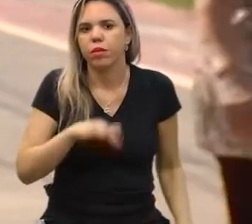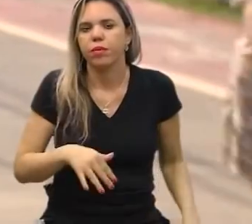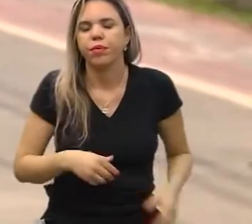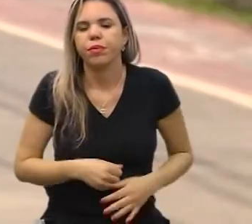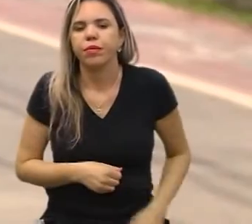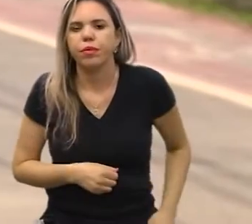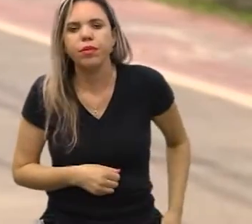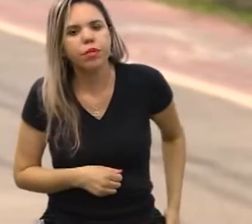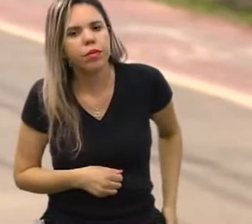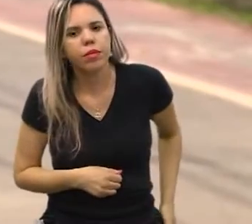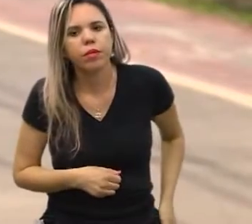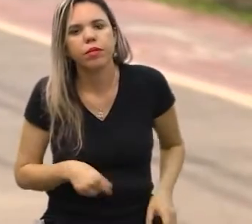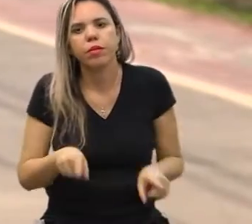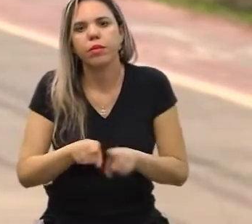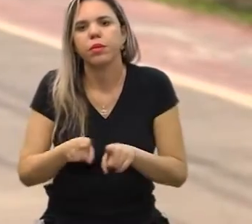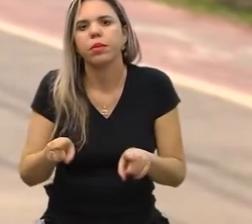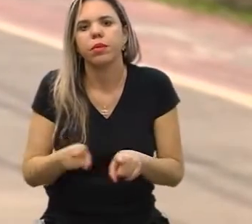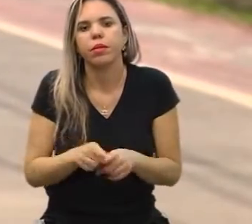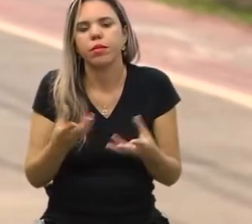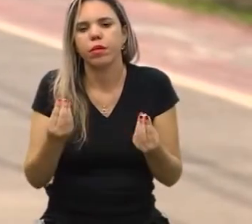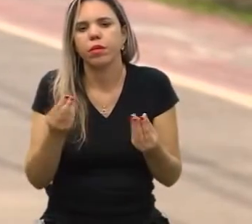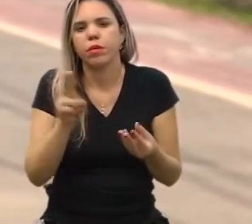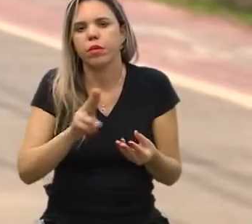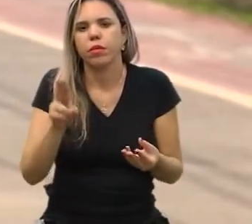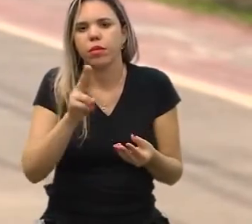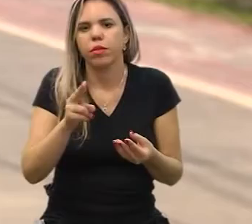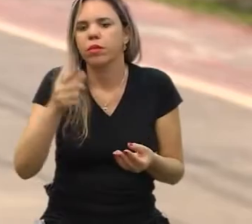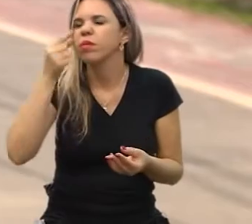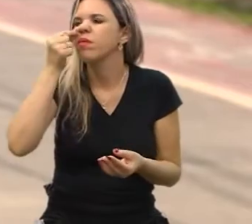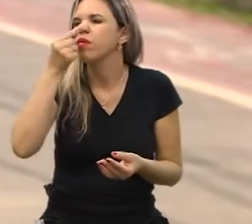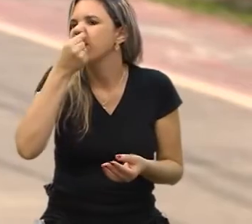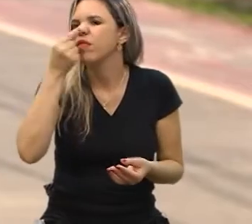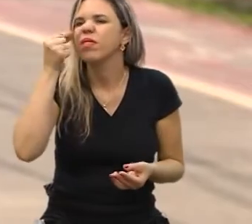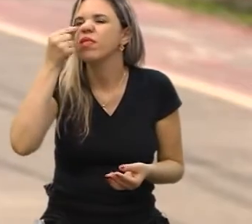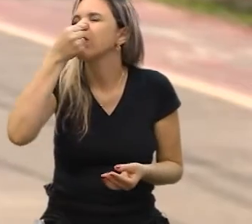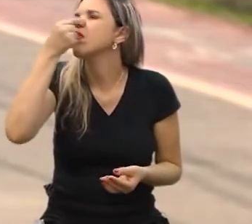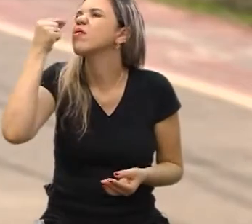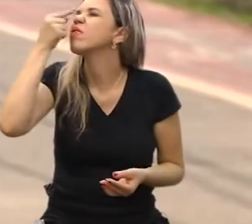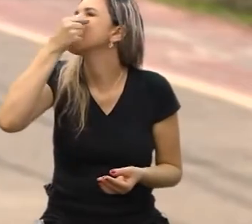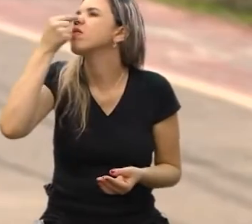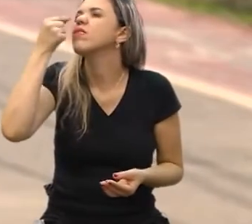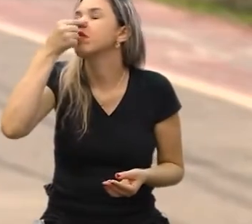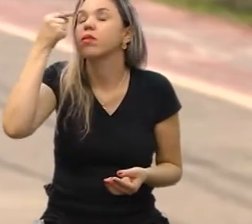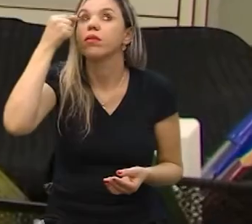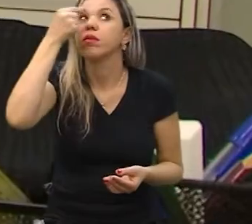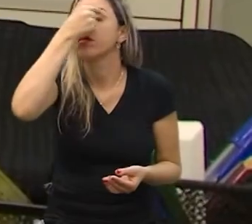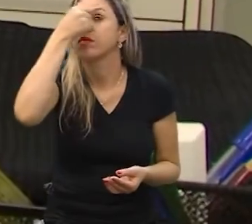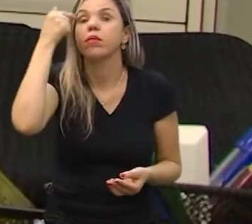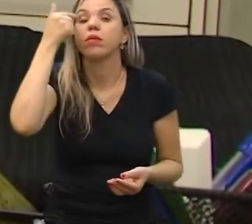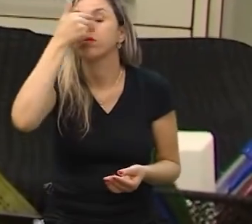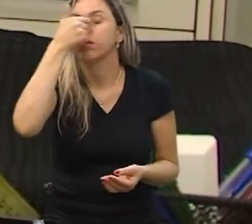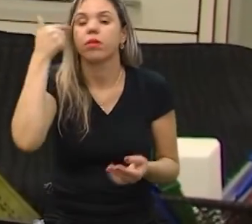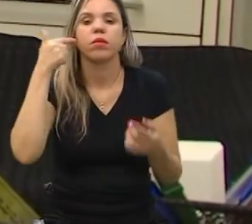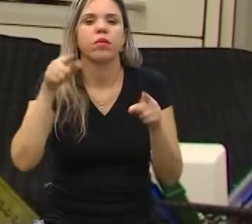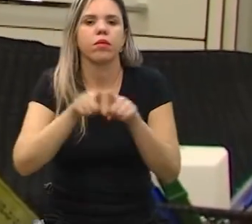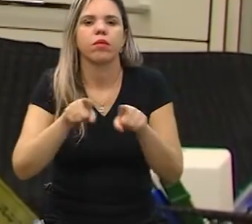da tarde. Também usar muito soro fisiológico nas narinas e nos olhos. E não é só isso. O